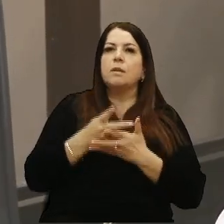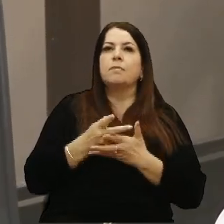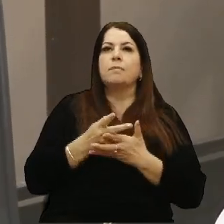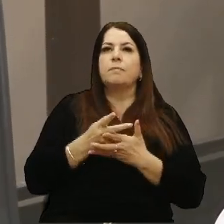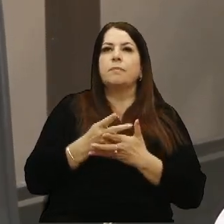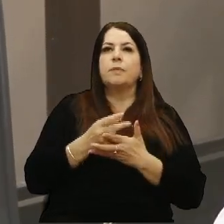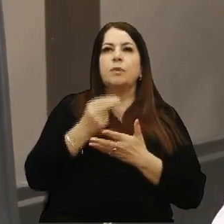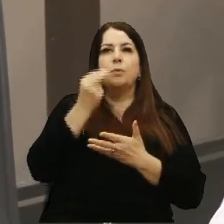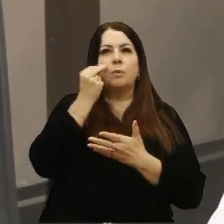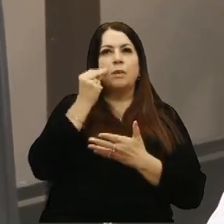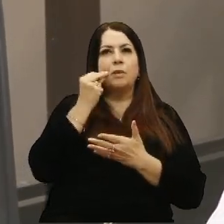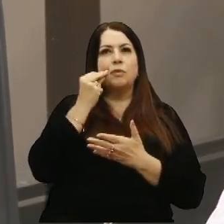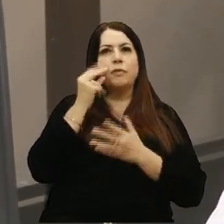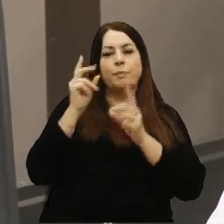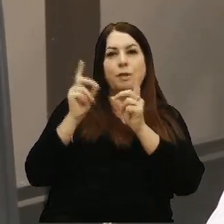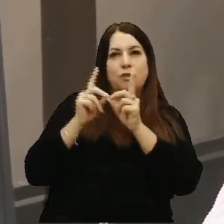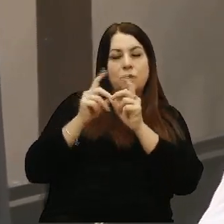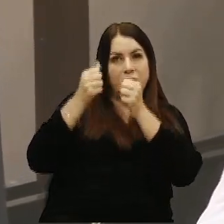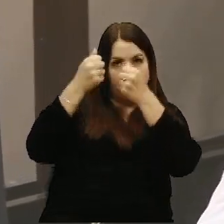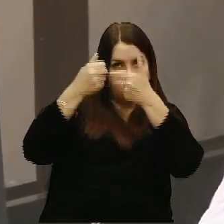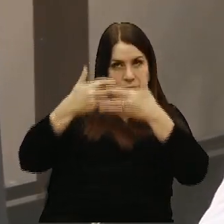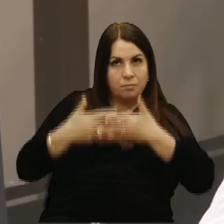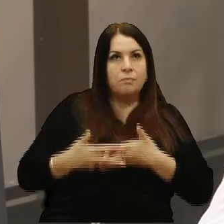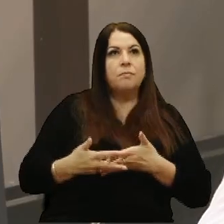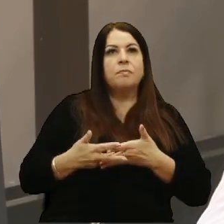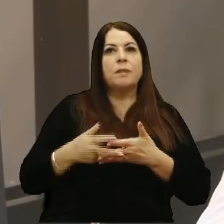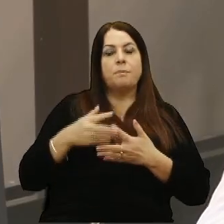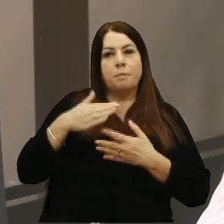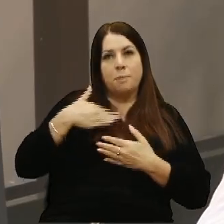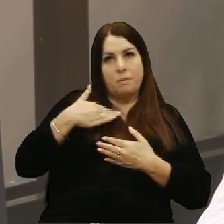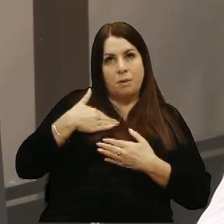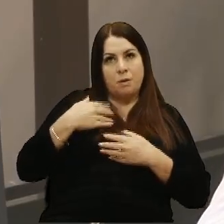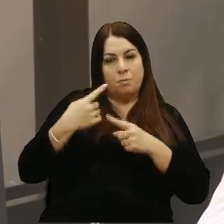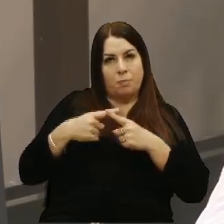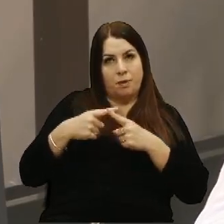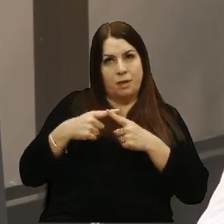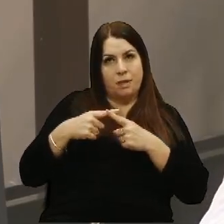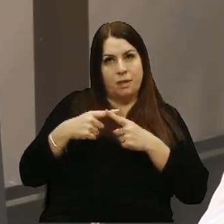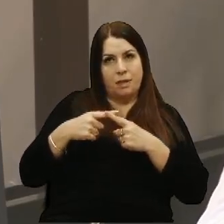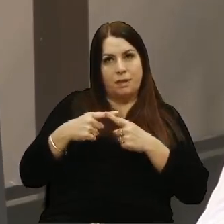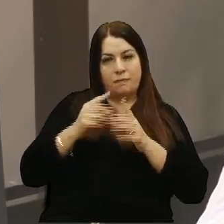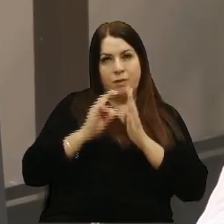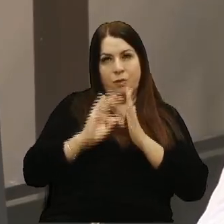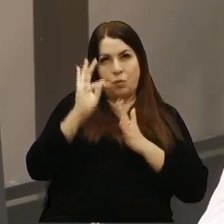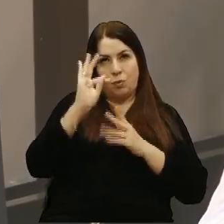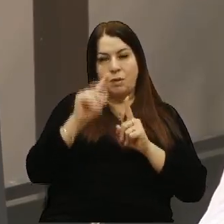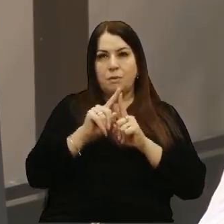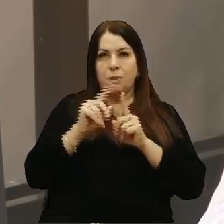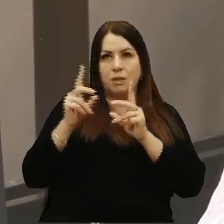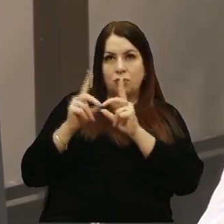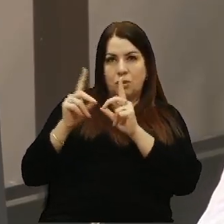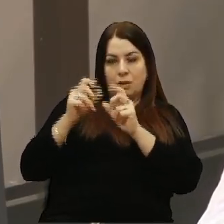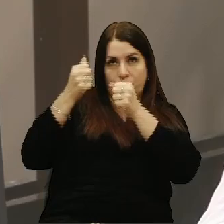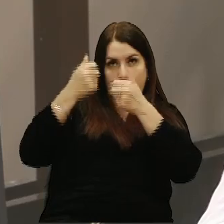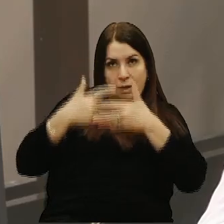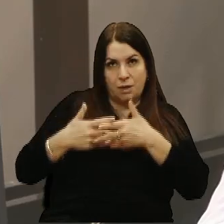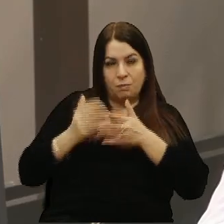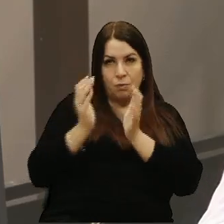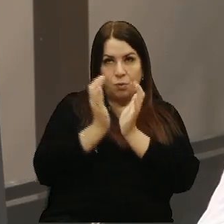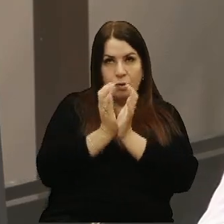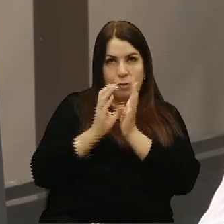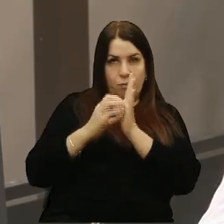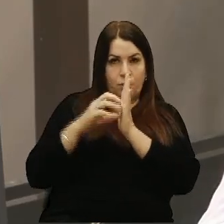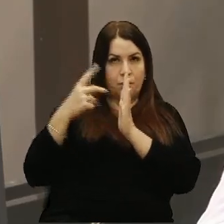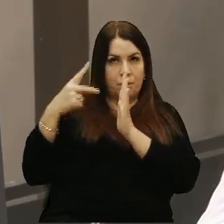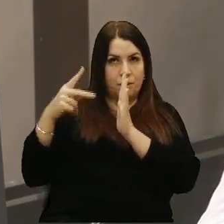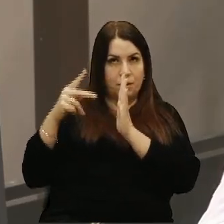o Cláudio hoje foi bem didático para explicar aqui, para mim, por que ele teve aquela teoria, mas eu gostaria que fosse didático para explicar para a colega de bancada